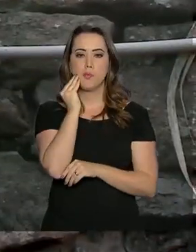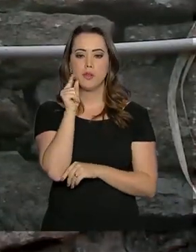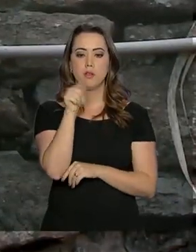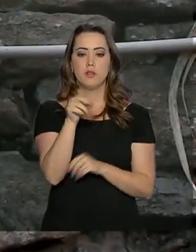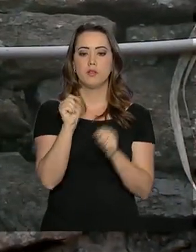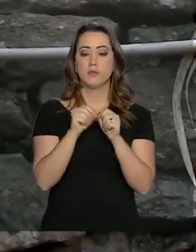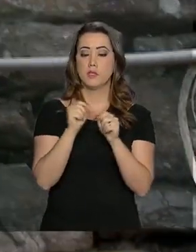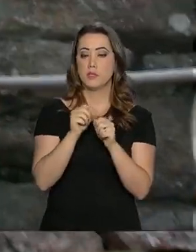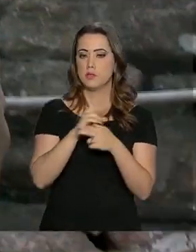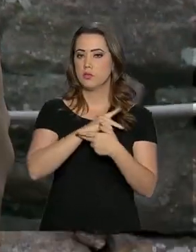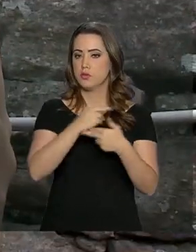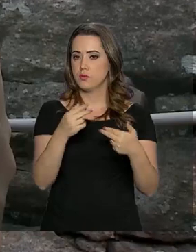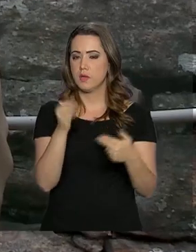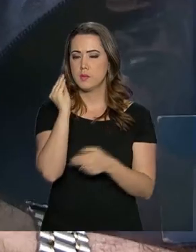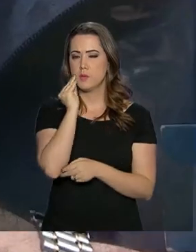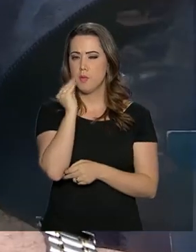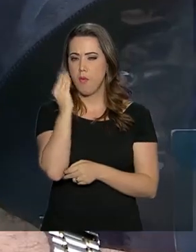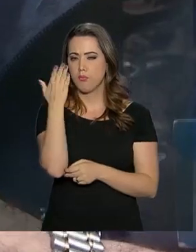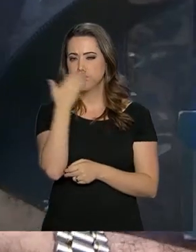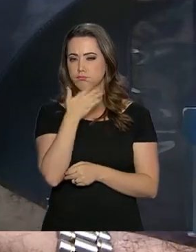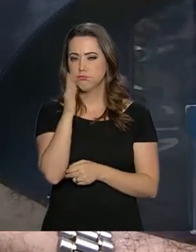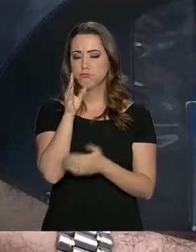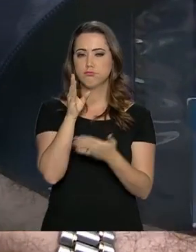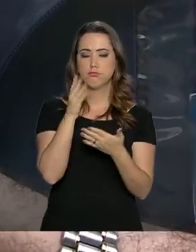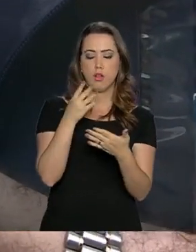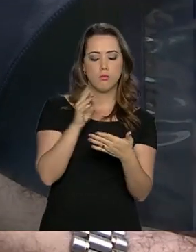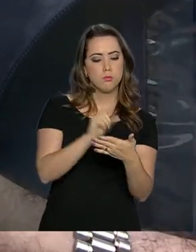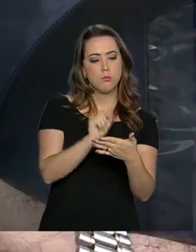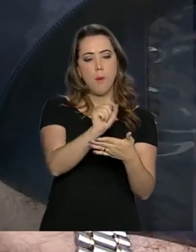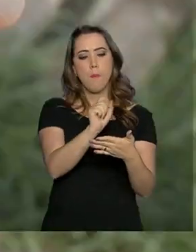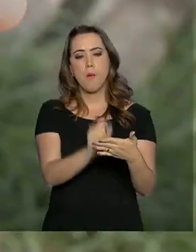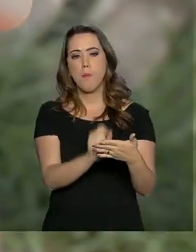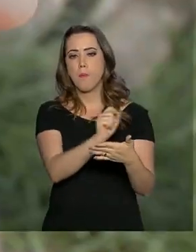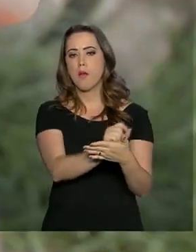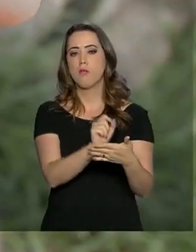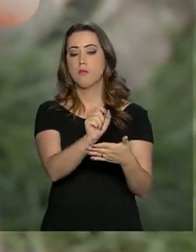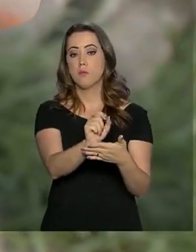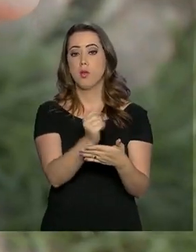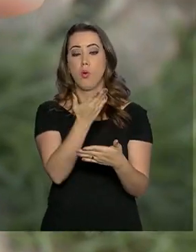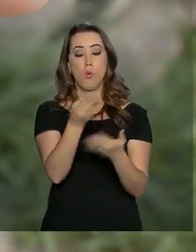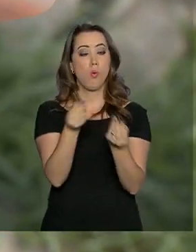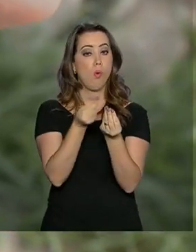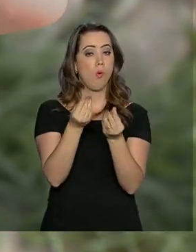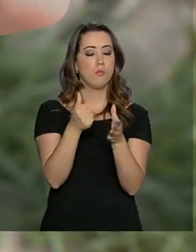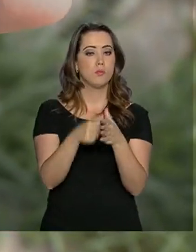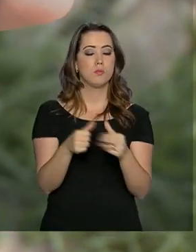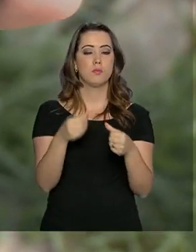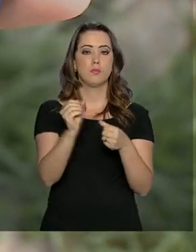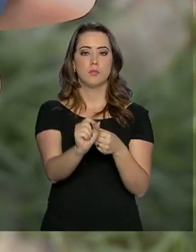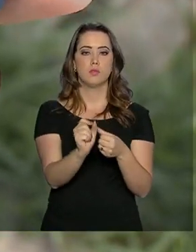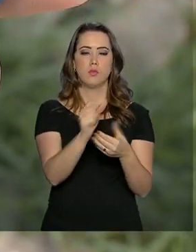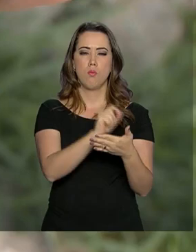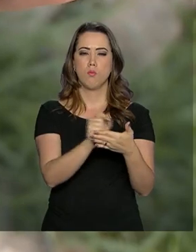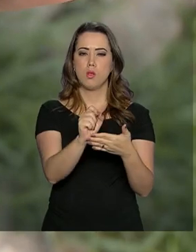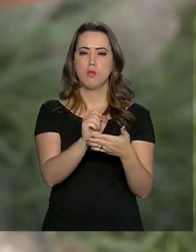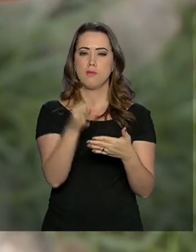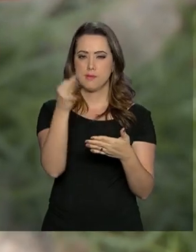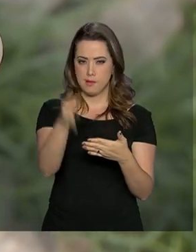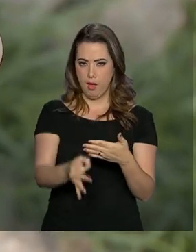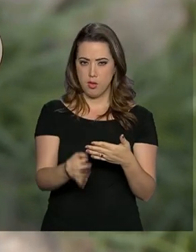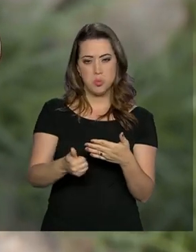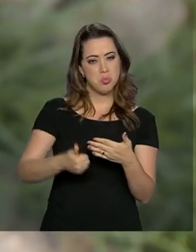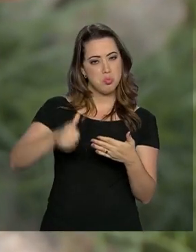Eles realizam uma série de testes para verificar o funcionamento dos dispositivos móveis de coleta de dados, onde